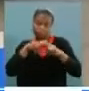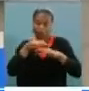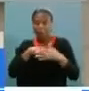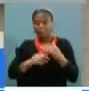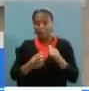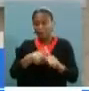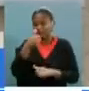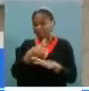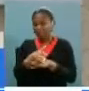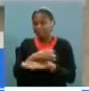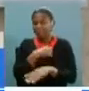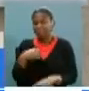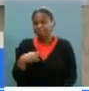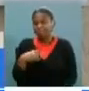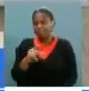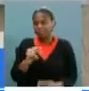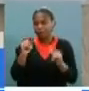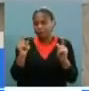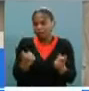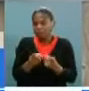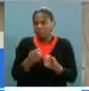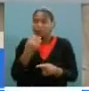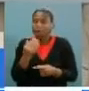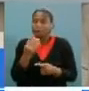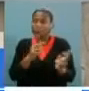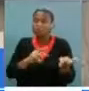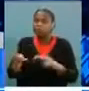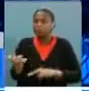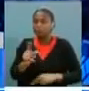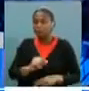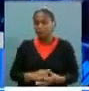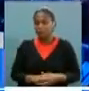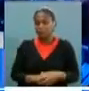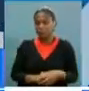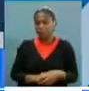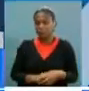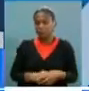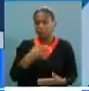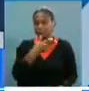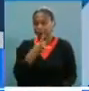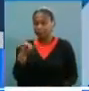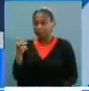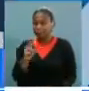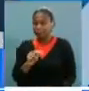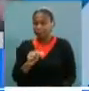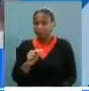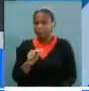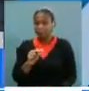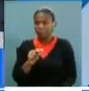para melhorar o acesso à saúde e reduzir as demandas de evacuação. Cerca de 1 milhão de contos